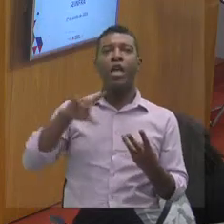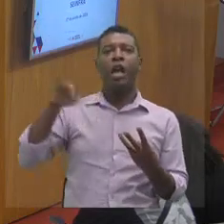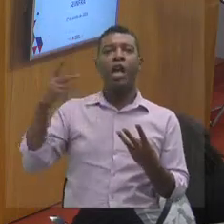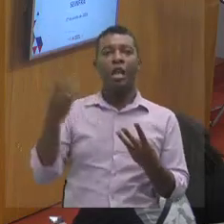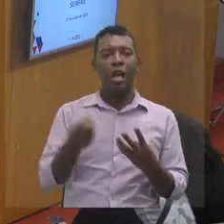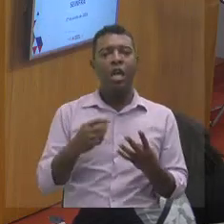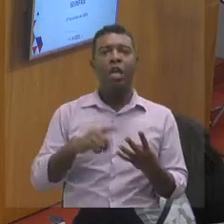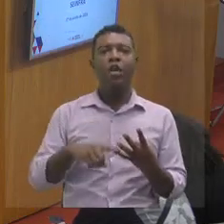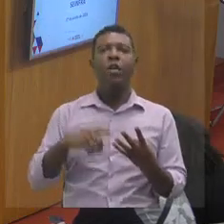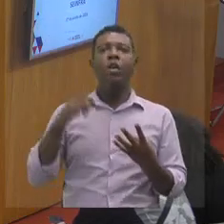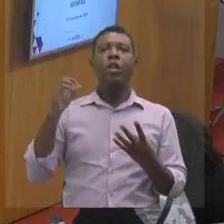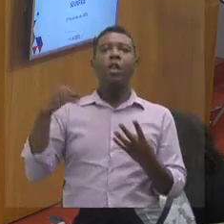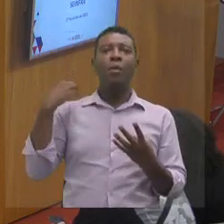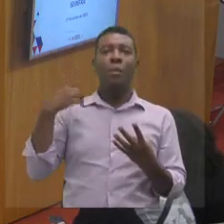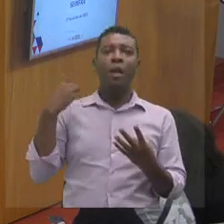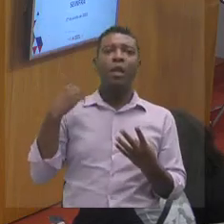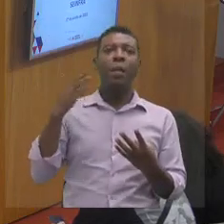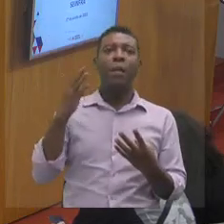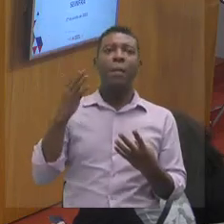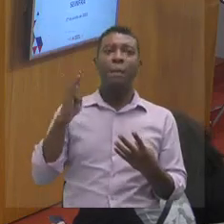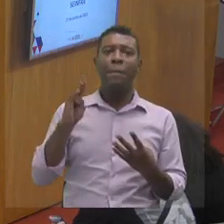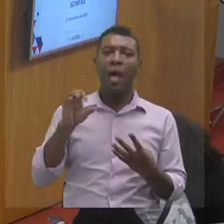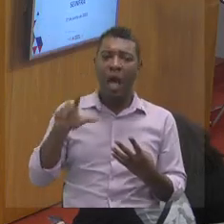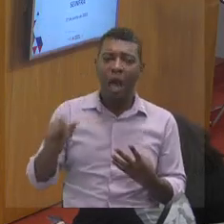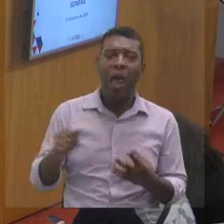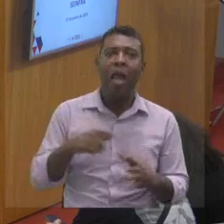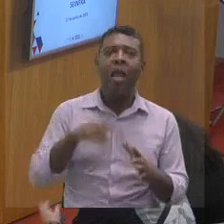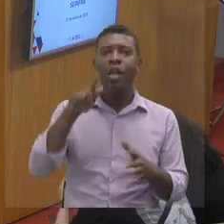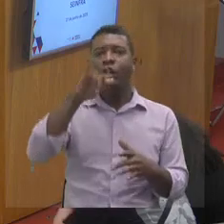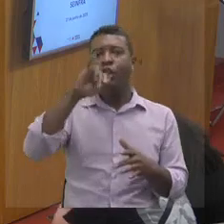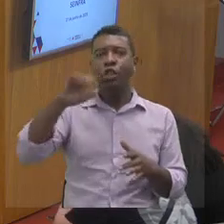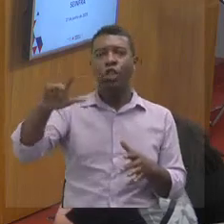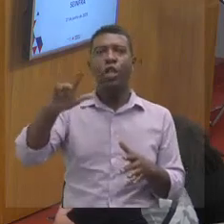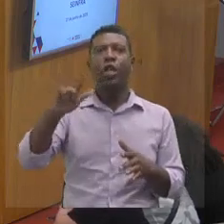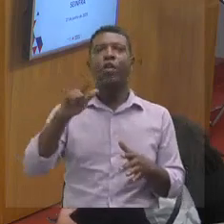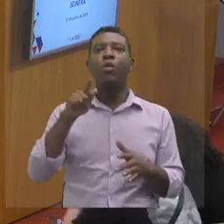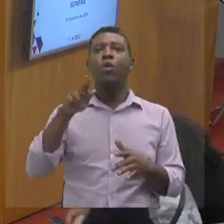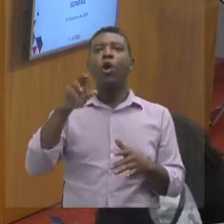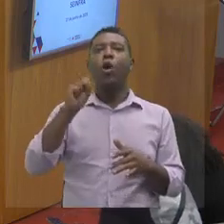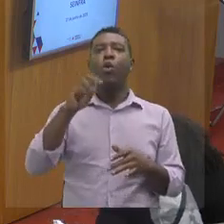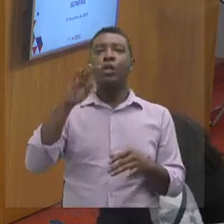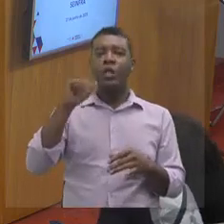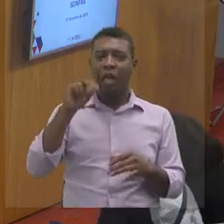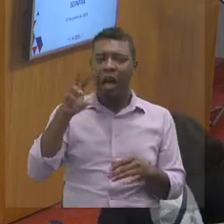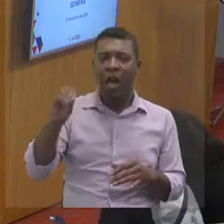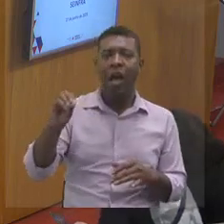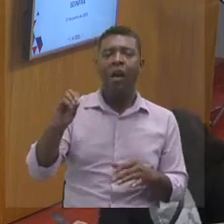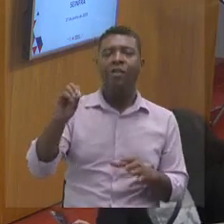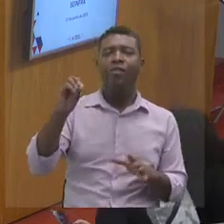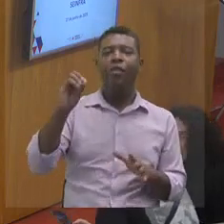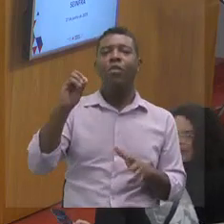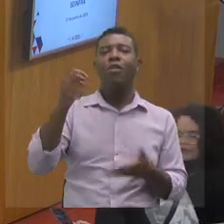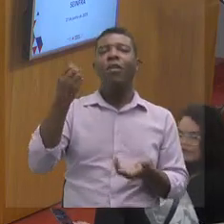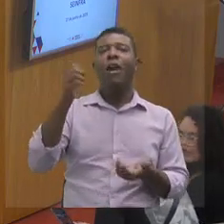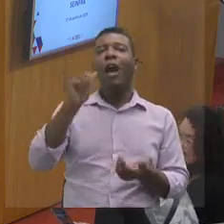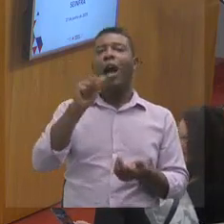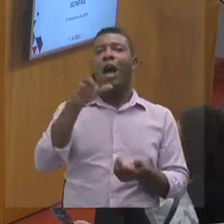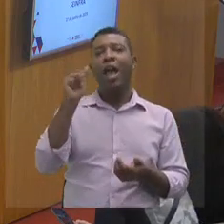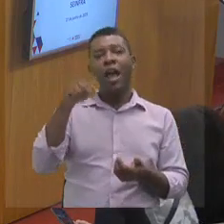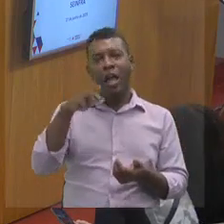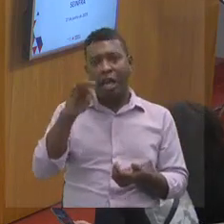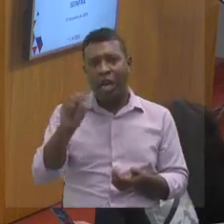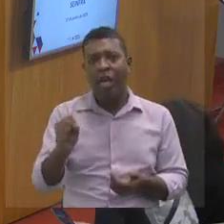apresentou agora Deputado Gil Deputado Gustavo Santana as pessoas esquecer alguém aqui na mesa não